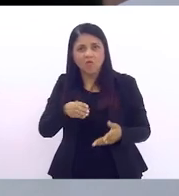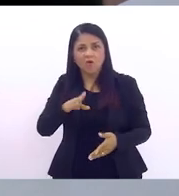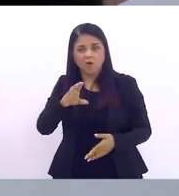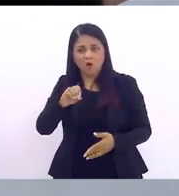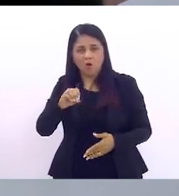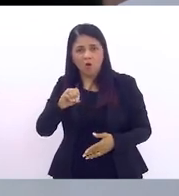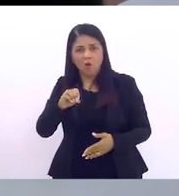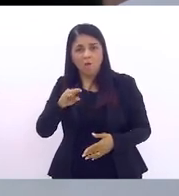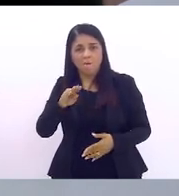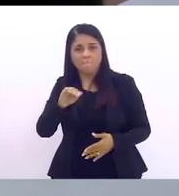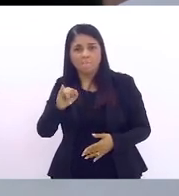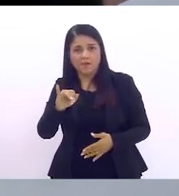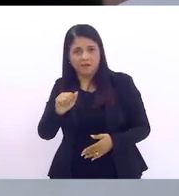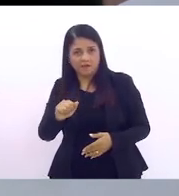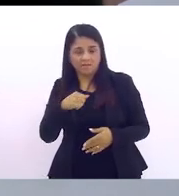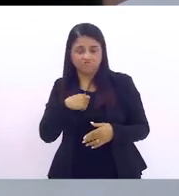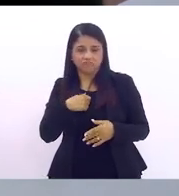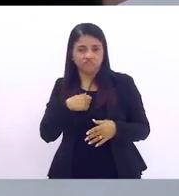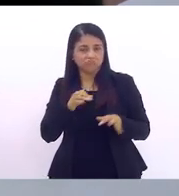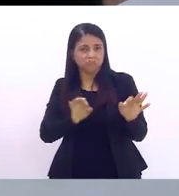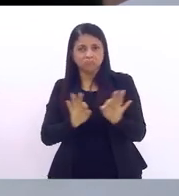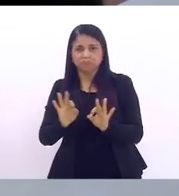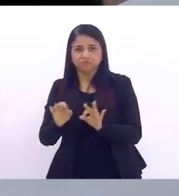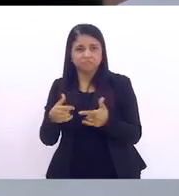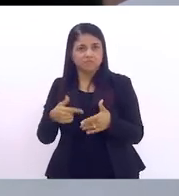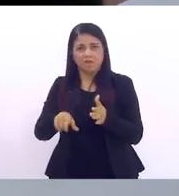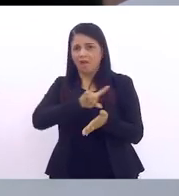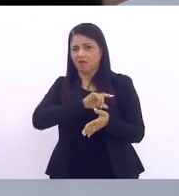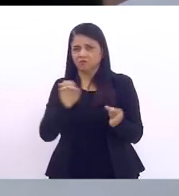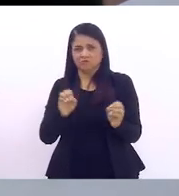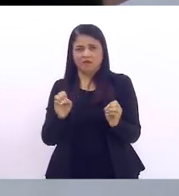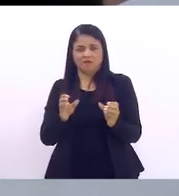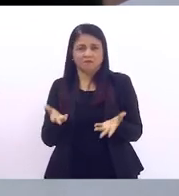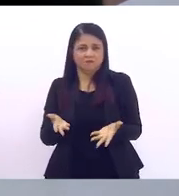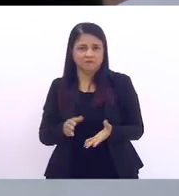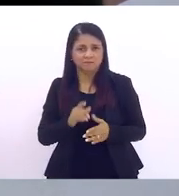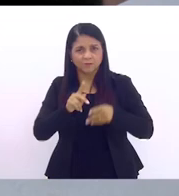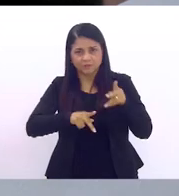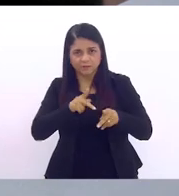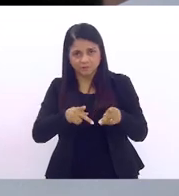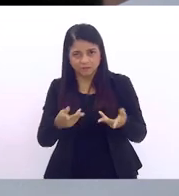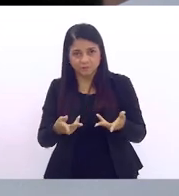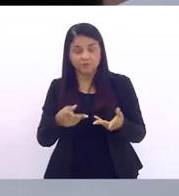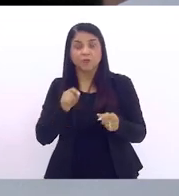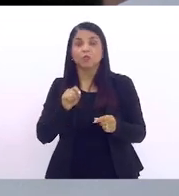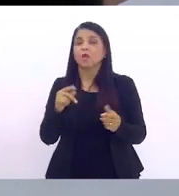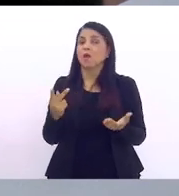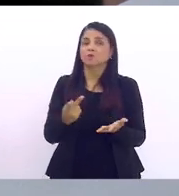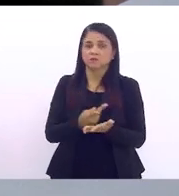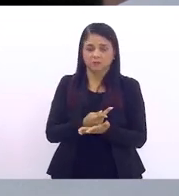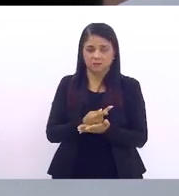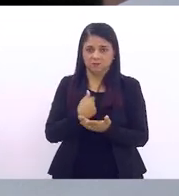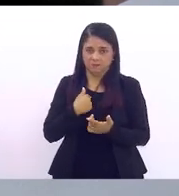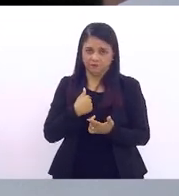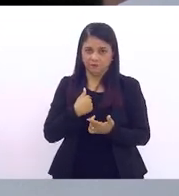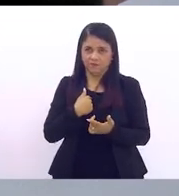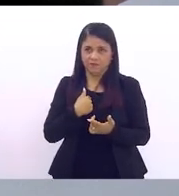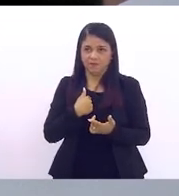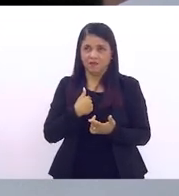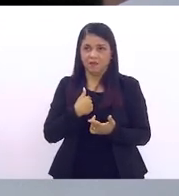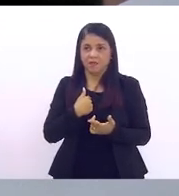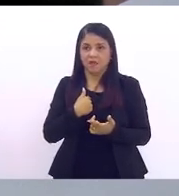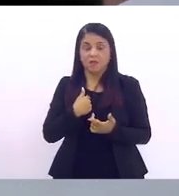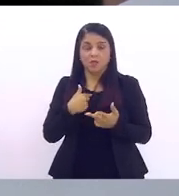estava preparado para isso então Eh o que ocorre eu não vejo que as